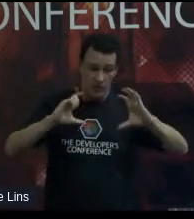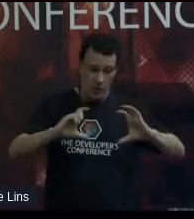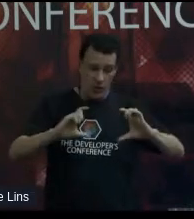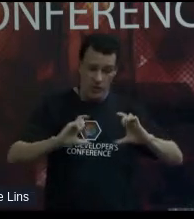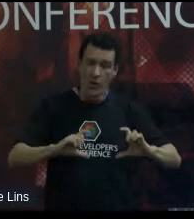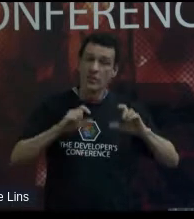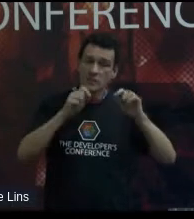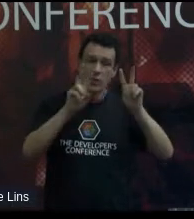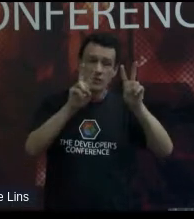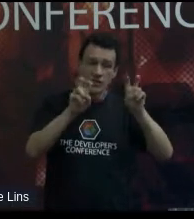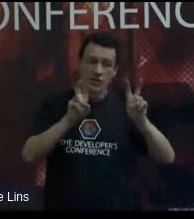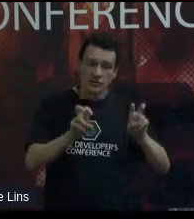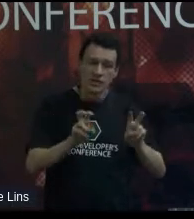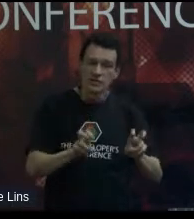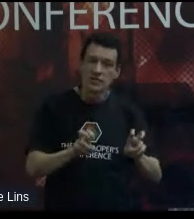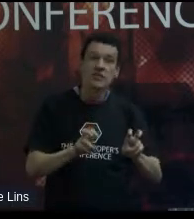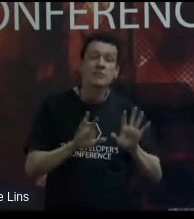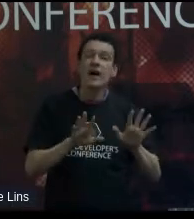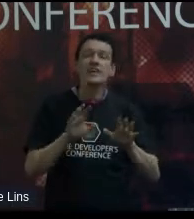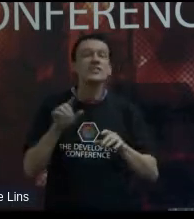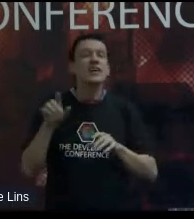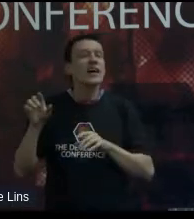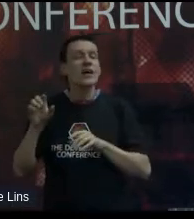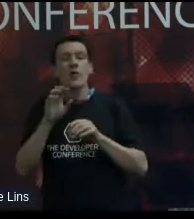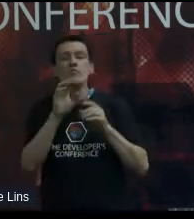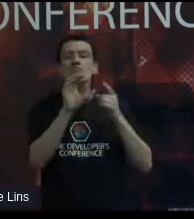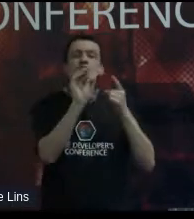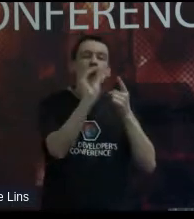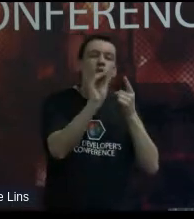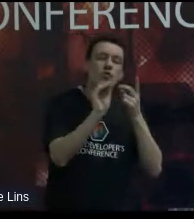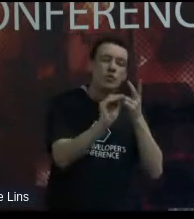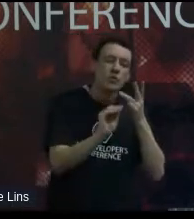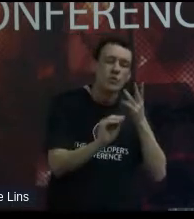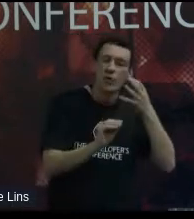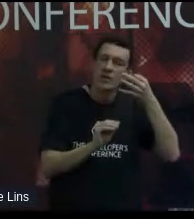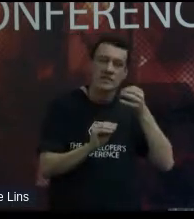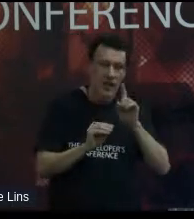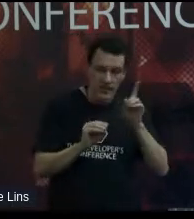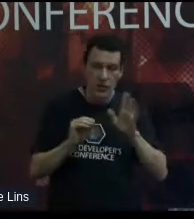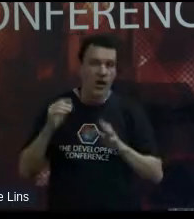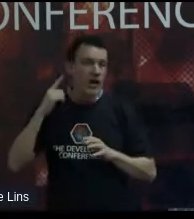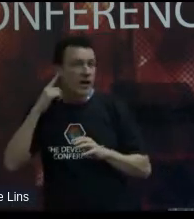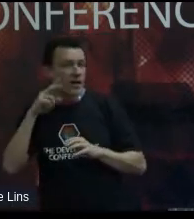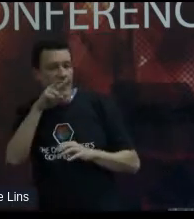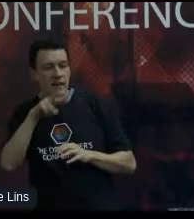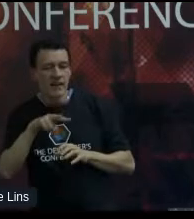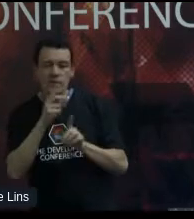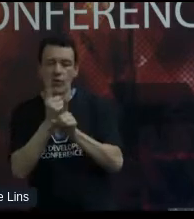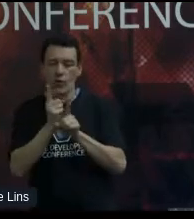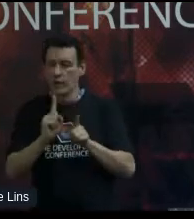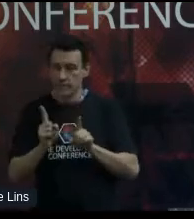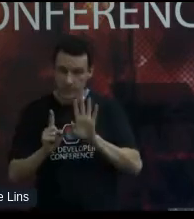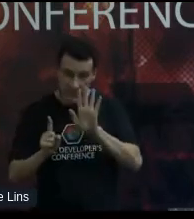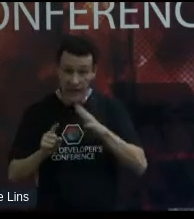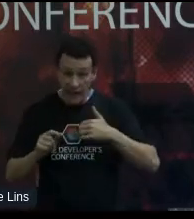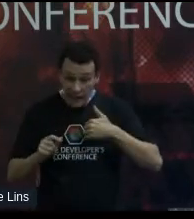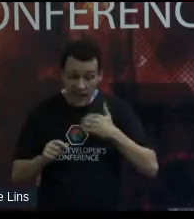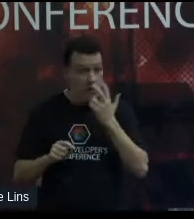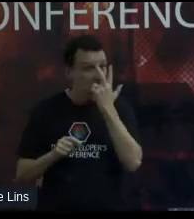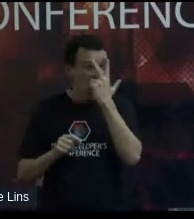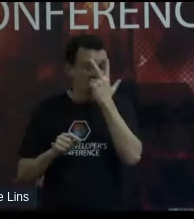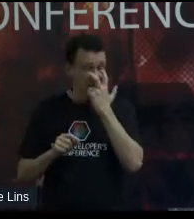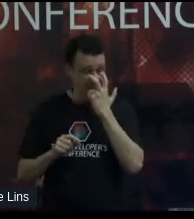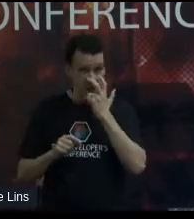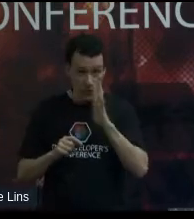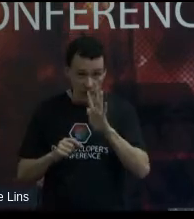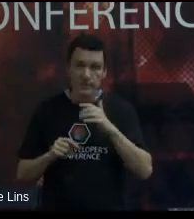foram codificados da forma correta e, por isso, o leitor de telas não identifica. E aí vem a saga do usuário. Ele queria rapidamente ali